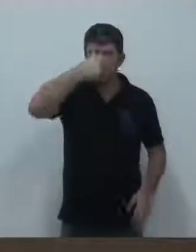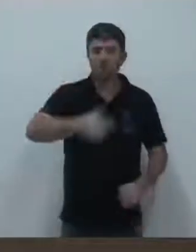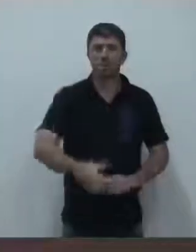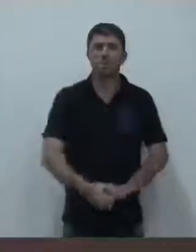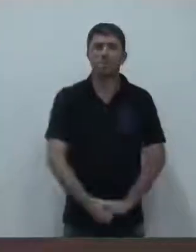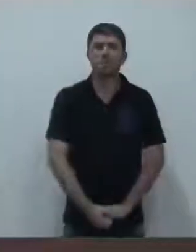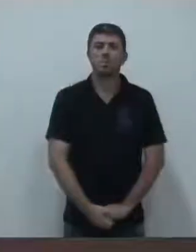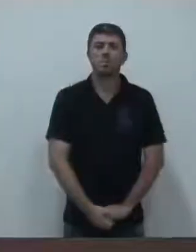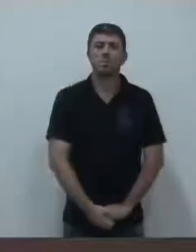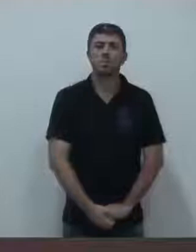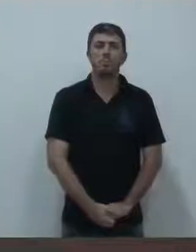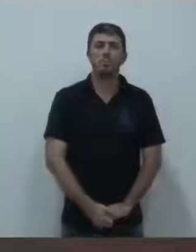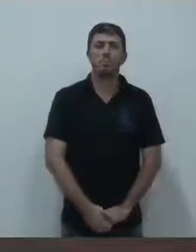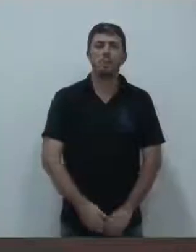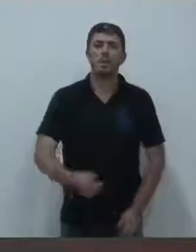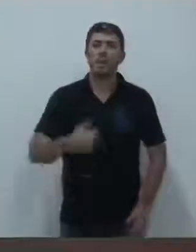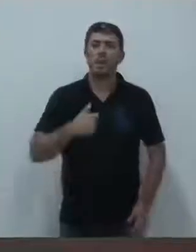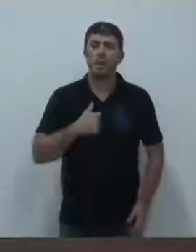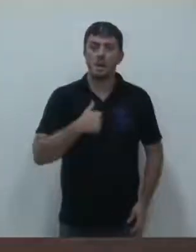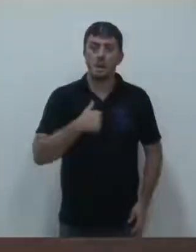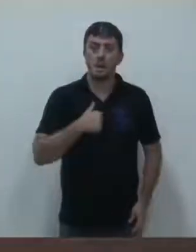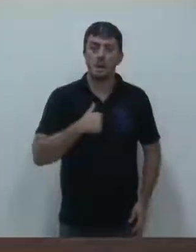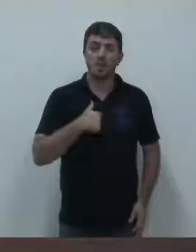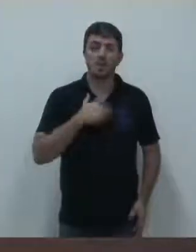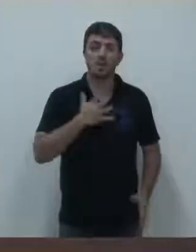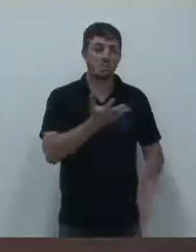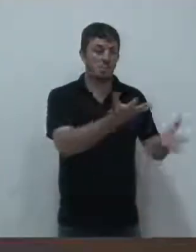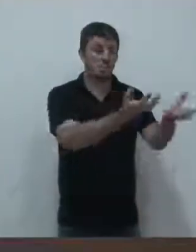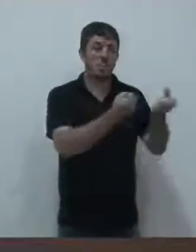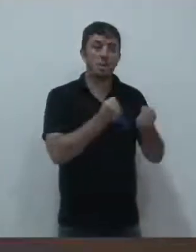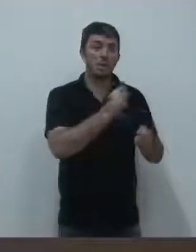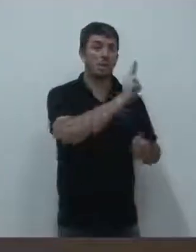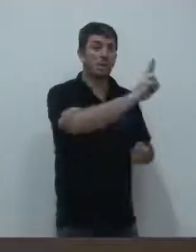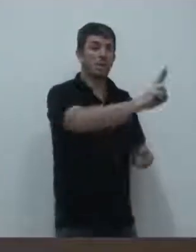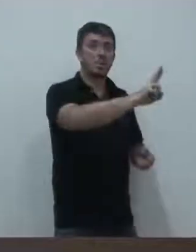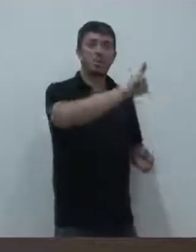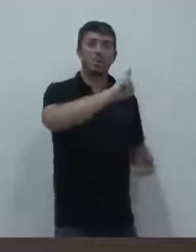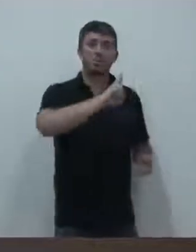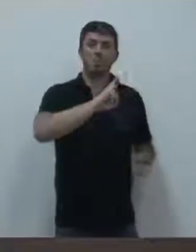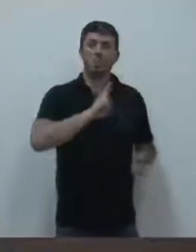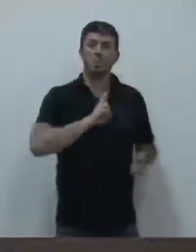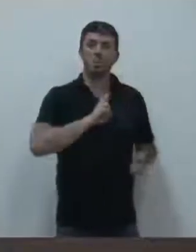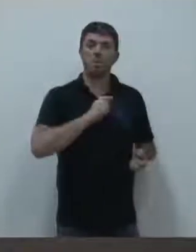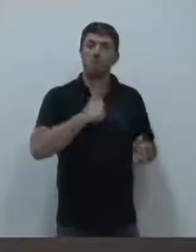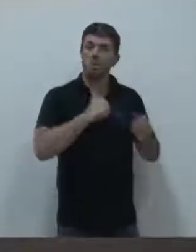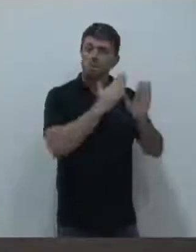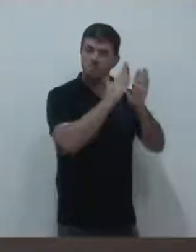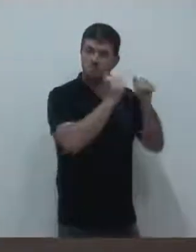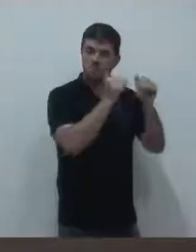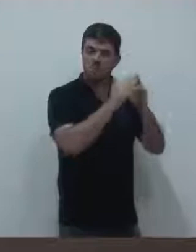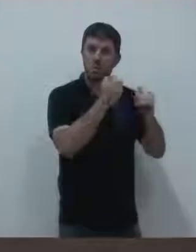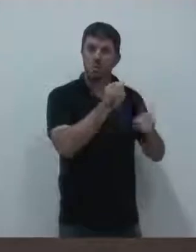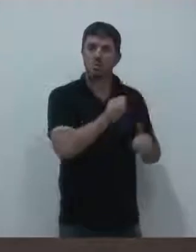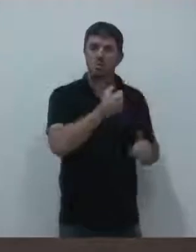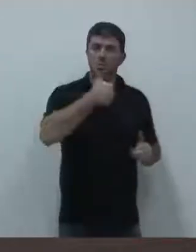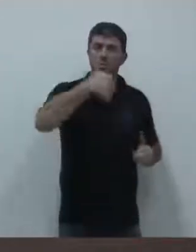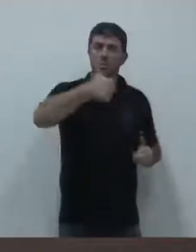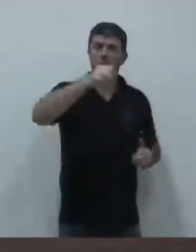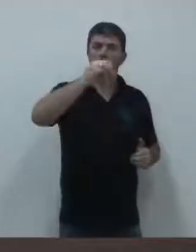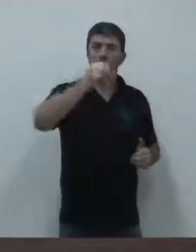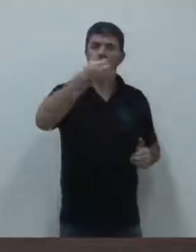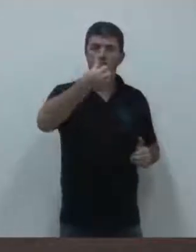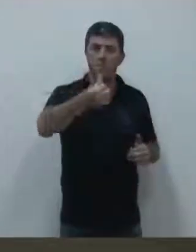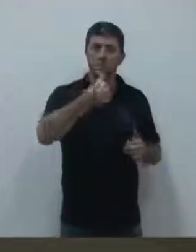eu recebi a resposta de um dos requerimentos, do 106, que era um requerimento pedindo informação sobre a construção lá